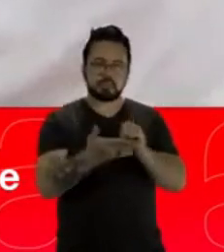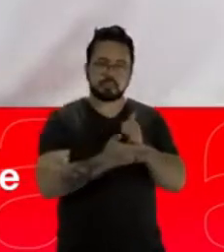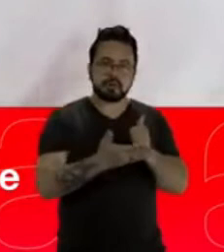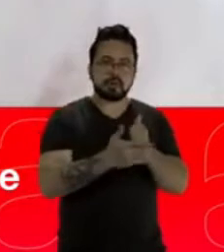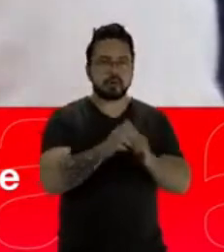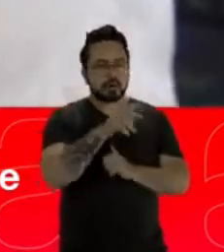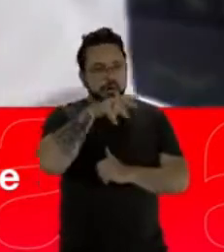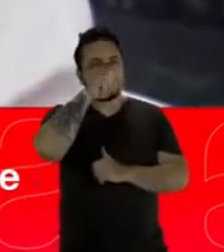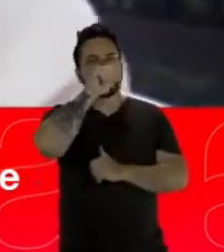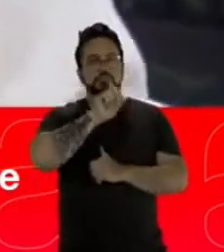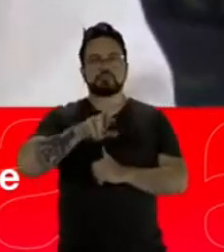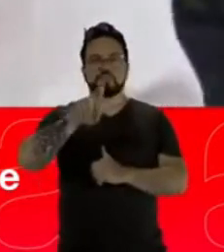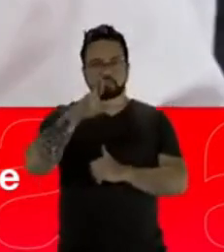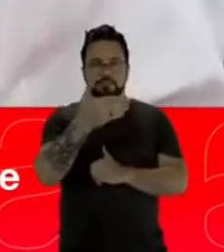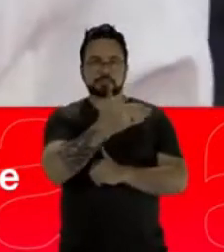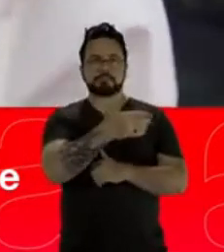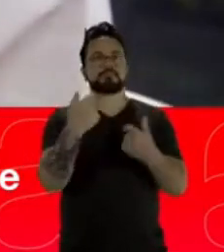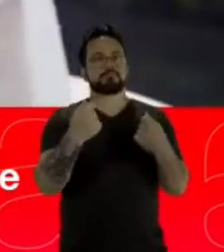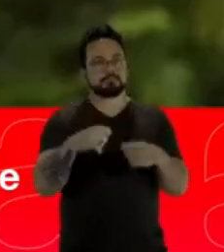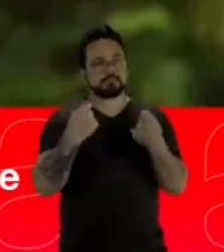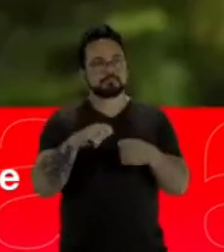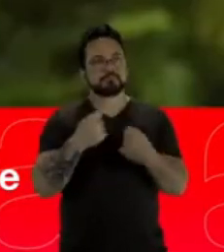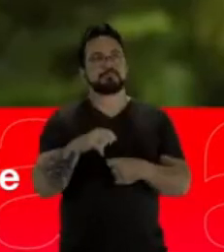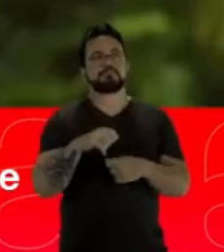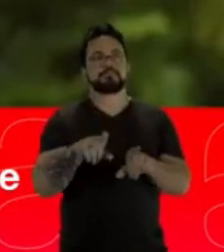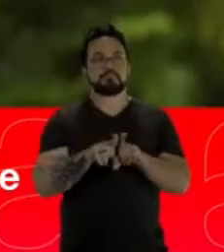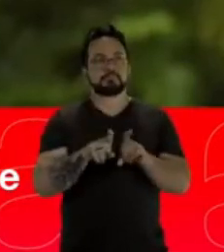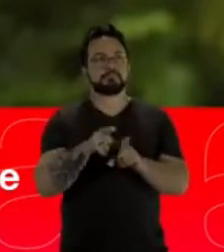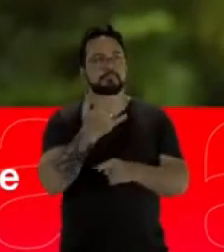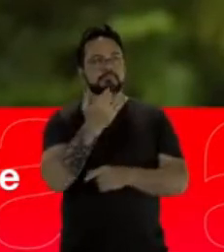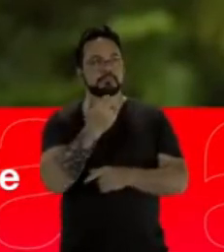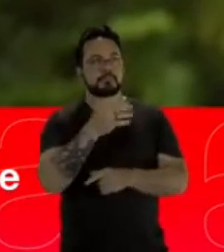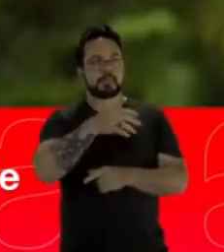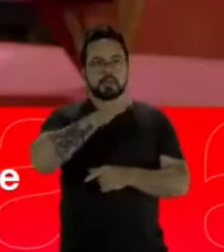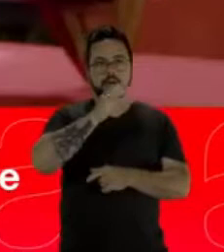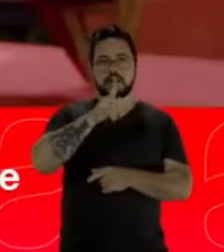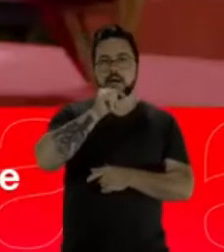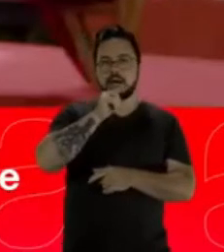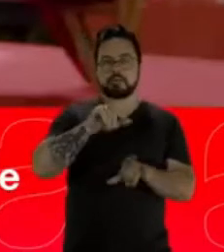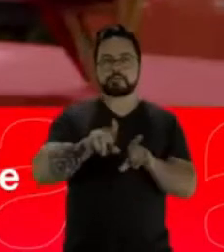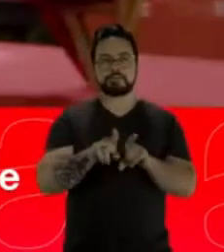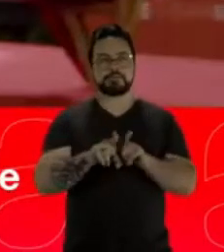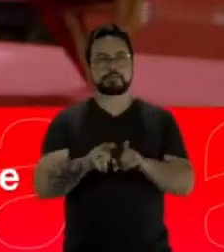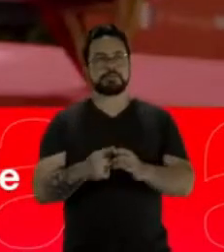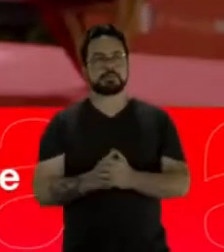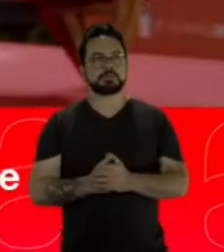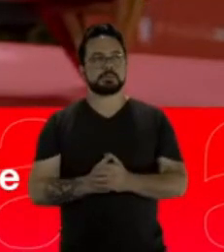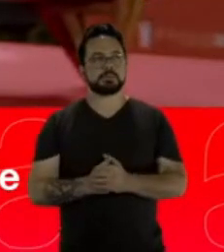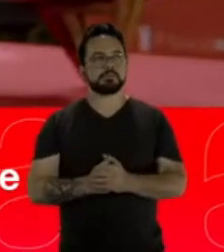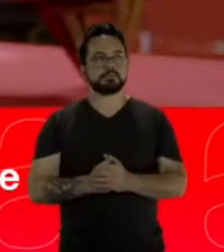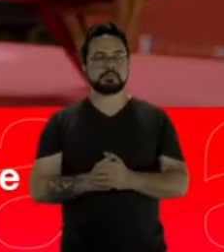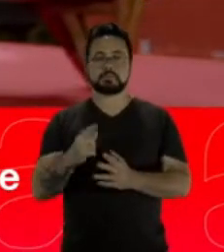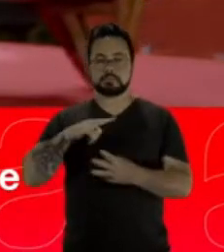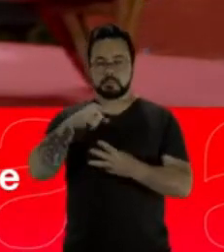né? Tem que dar respirada, tem que dar uma alimentada, tem que beber água. Né?